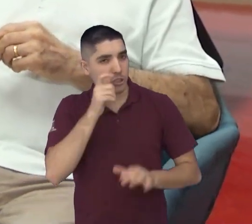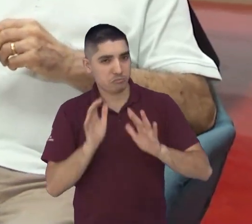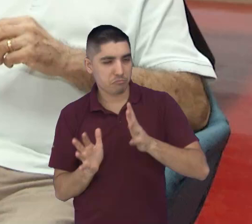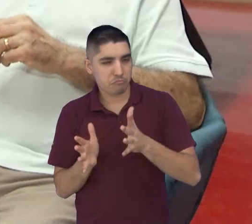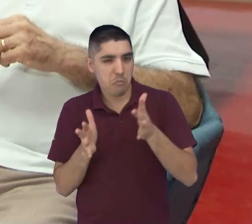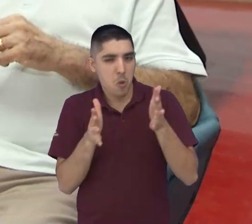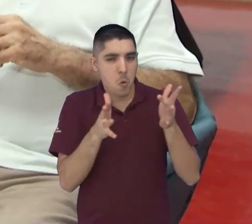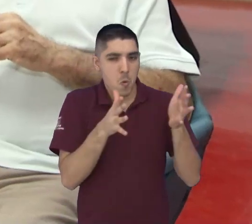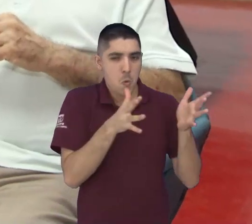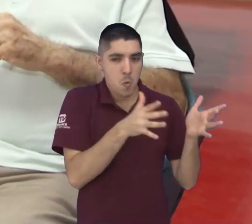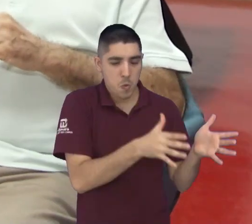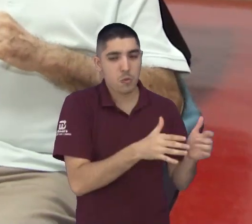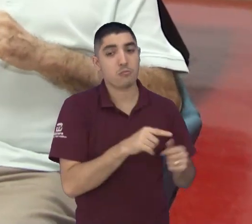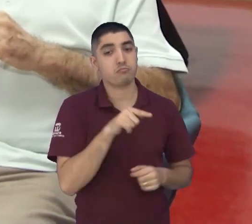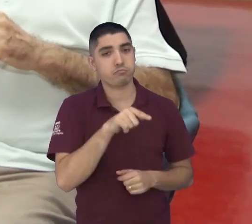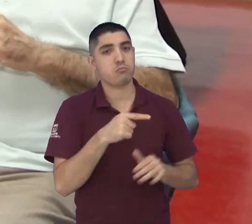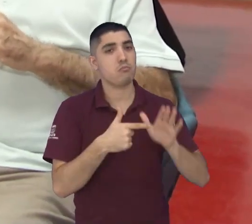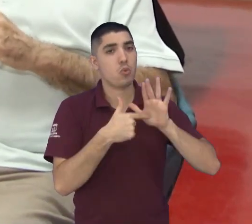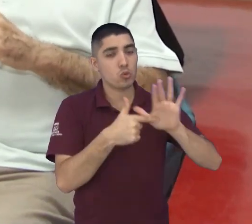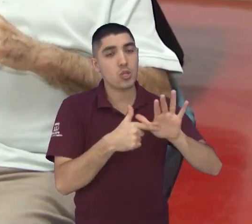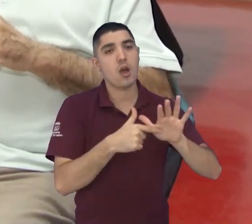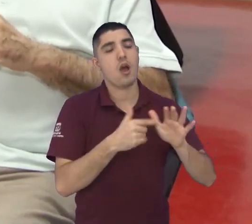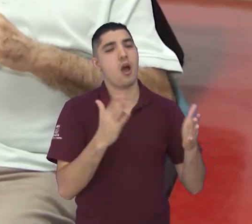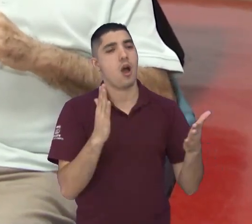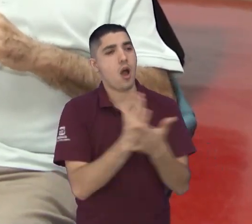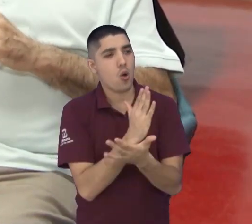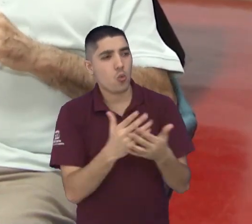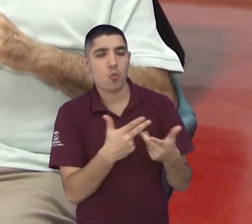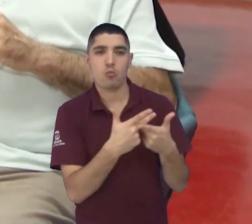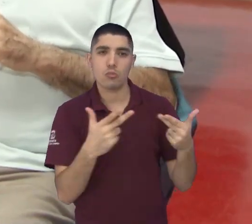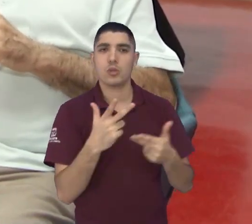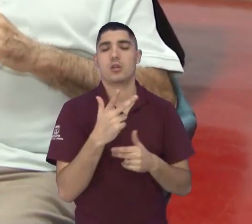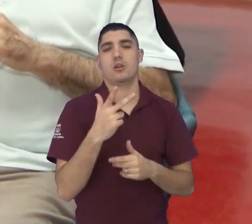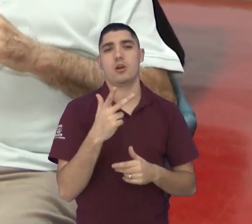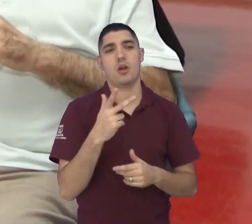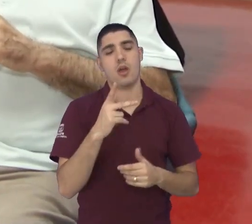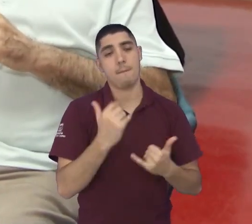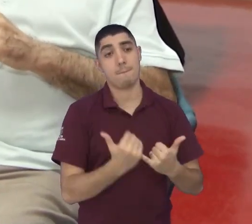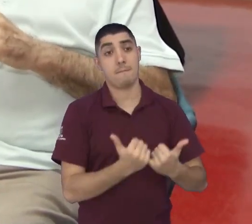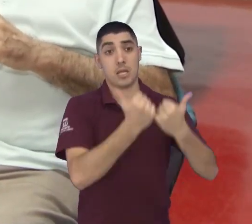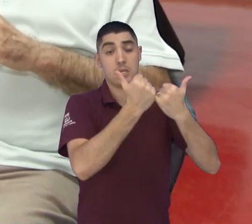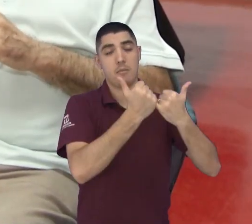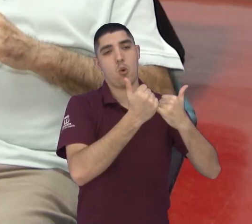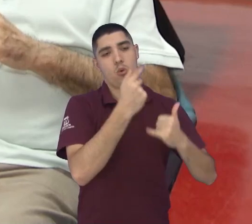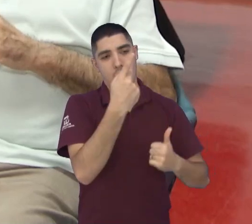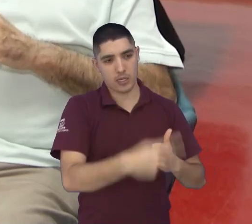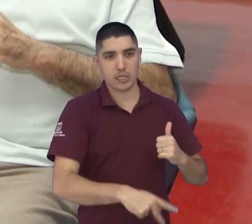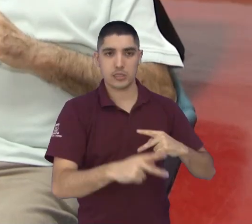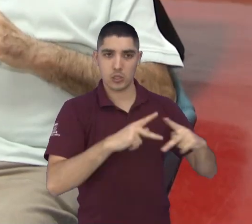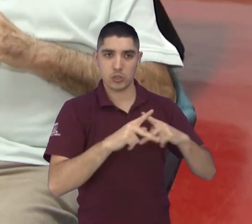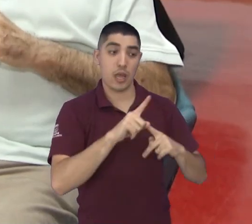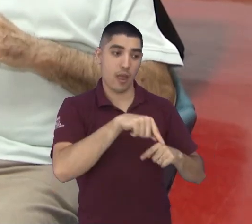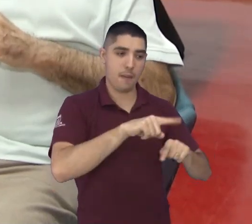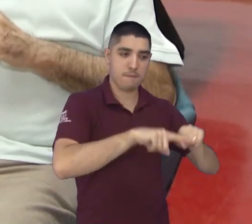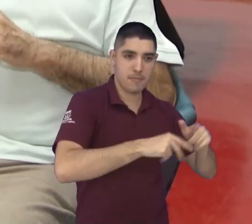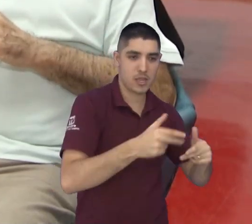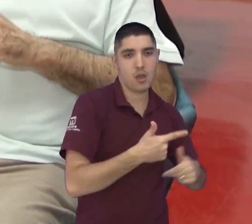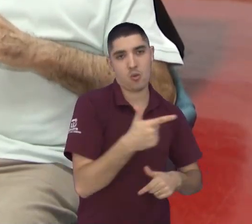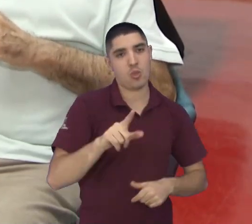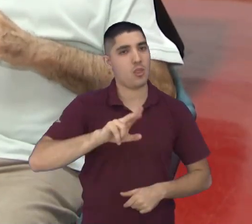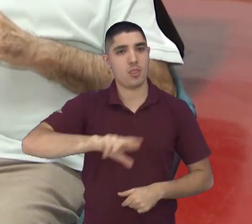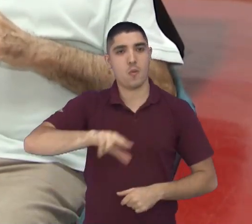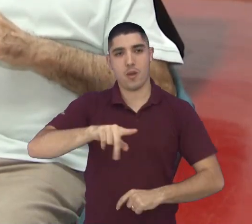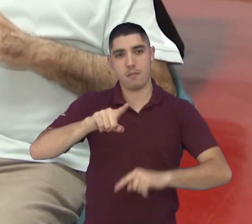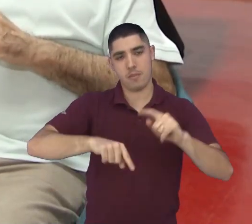falamos sobre alguns patrimônios da cidade, né? Ambiental, material, imaterial. Conta pra gente qual o